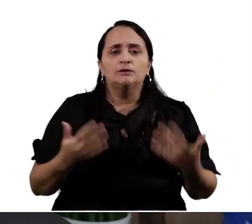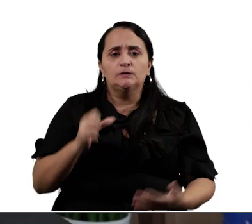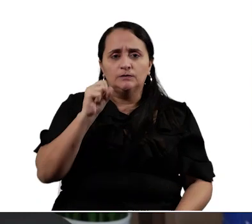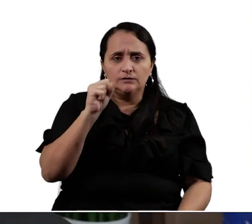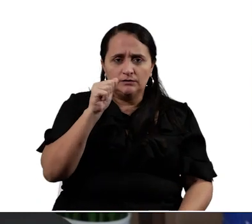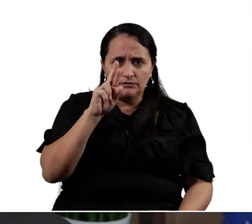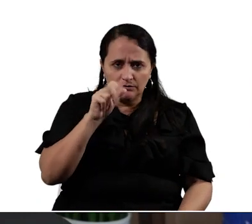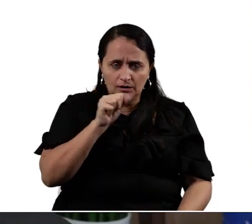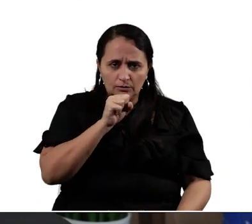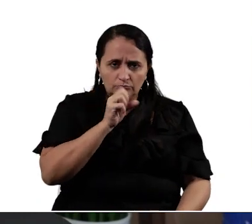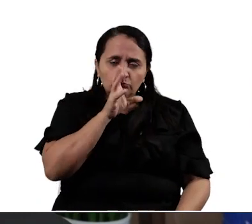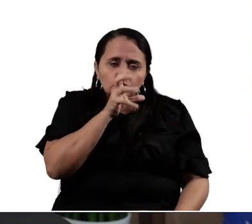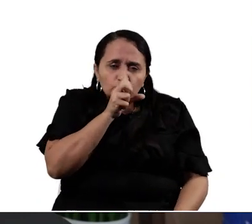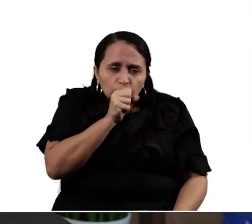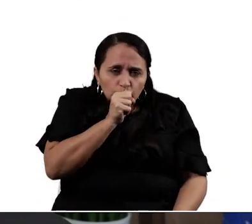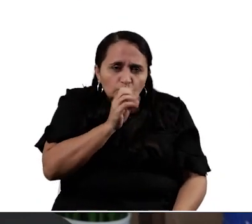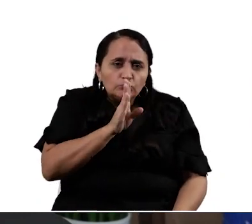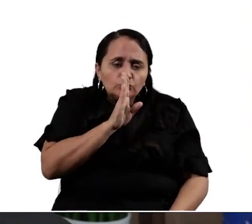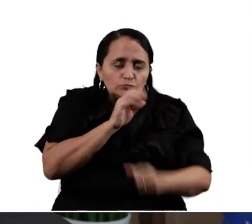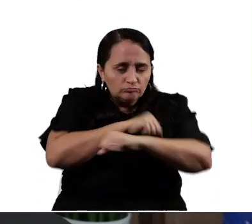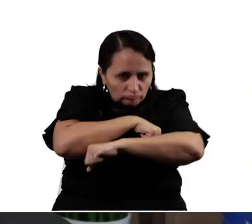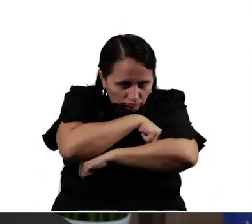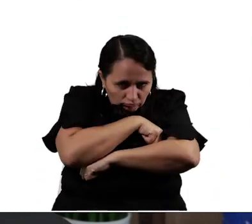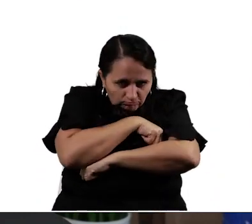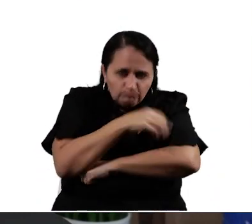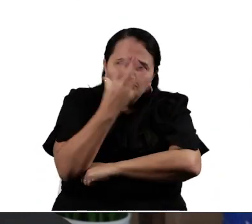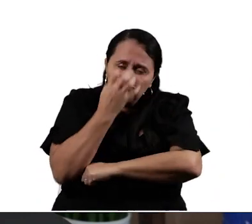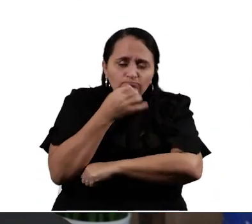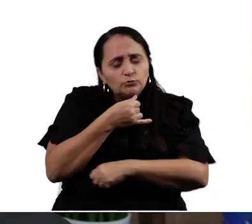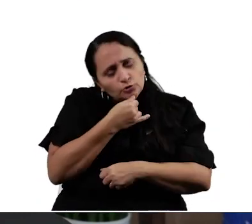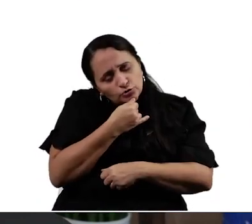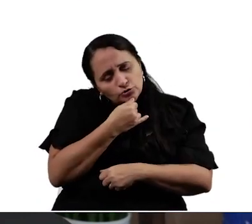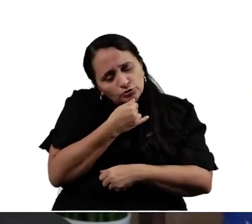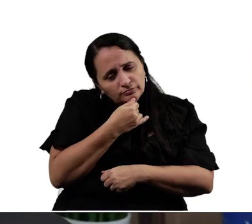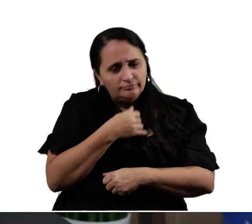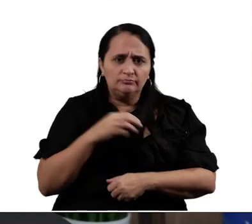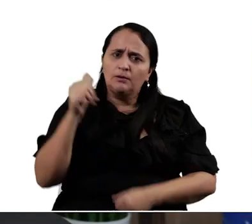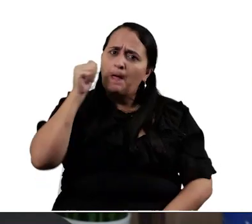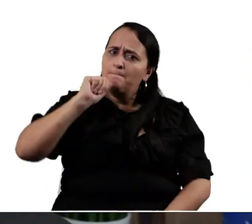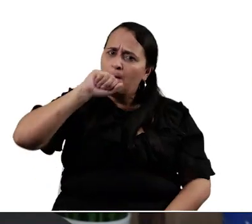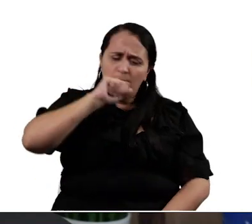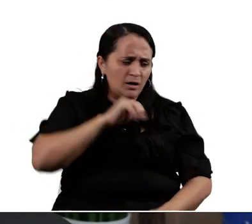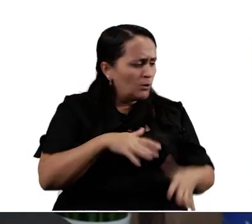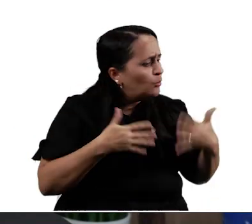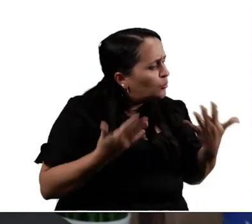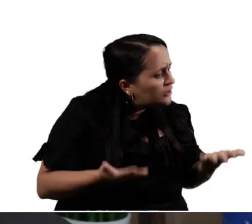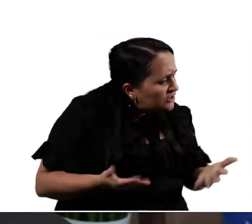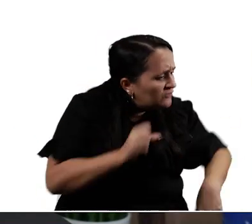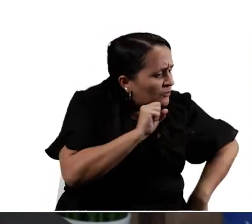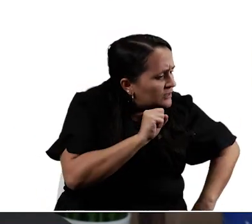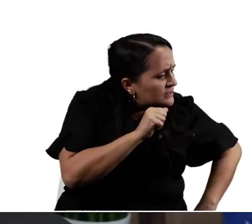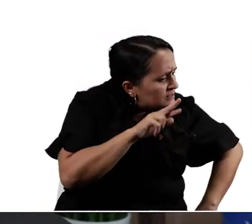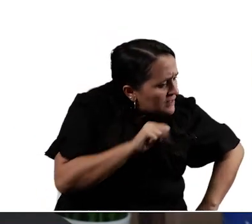toda encolhidinha na secretaria lá, quando a mamãezinha dela chegou. Sara, o que foi que aconteceu? Perguntou a